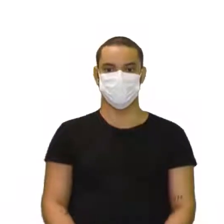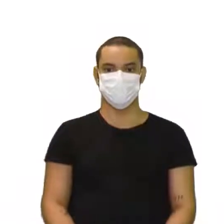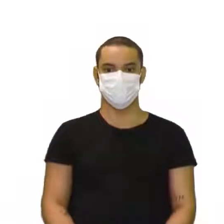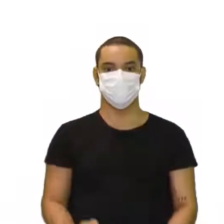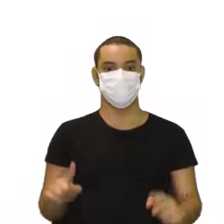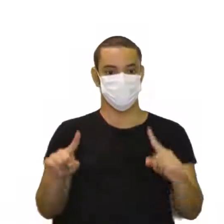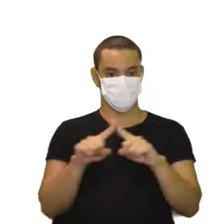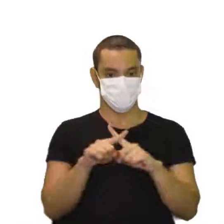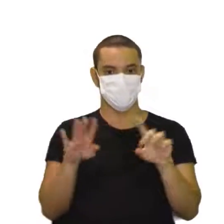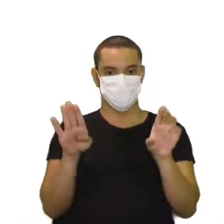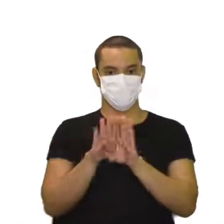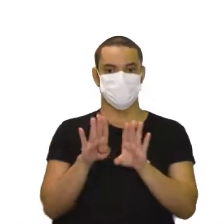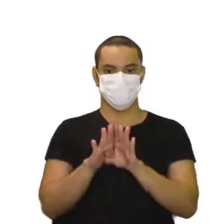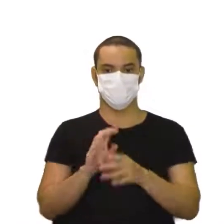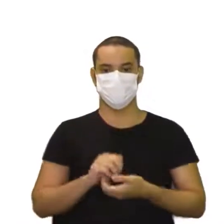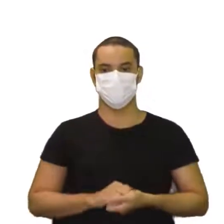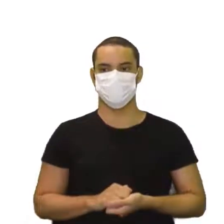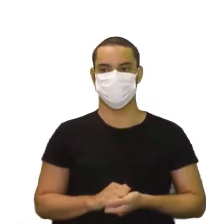vezes 2 vezes 0,6.